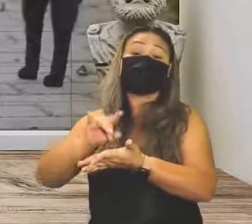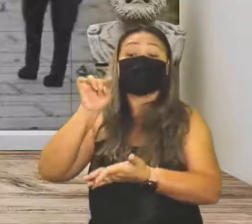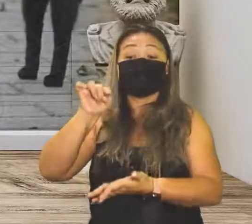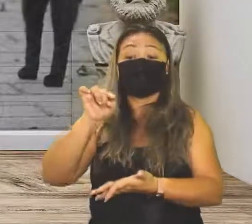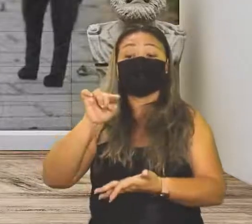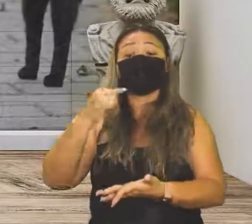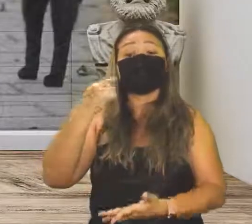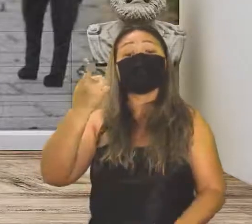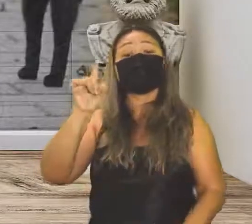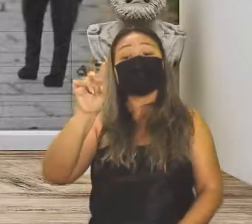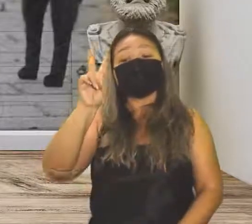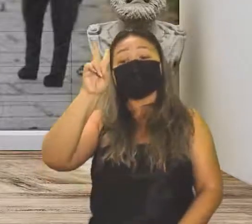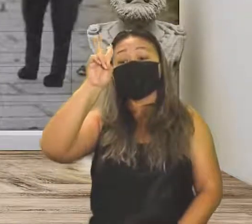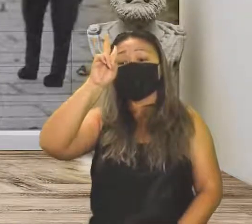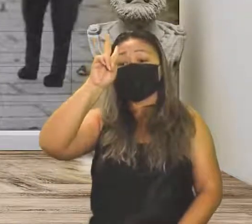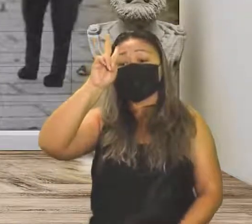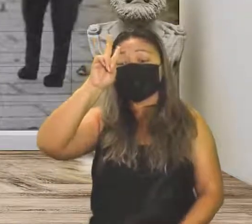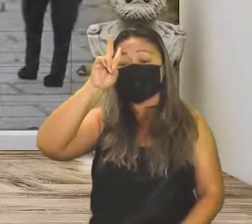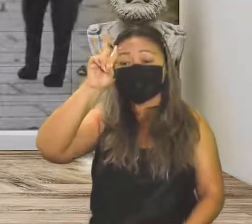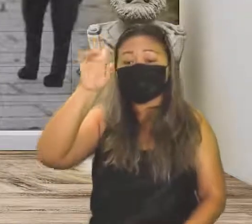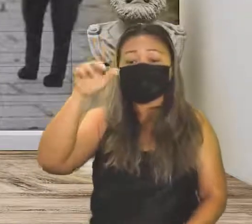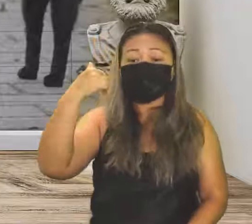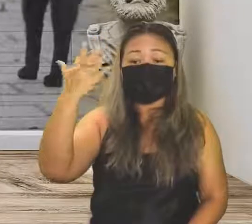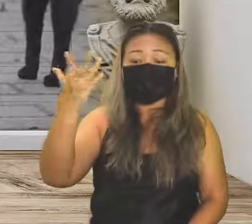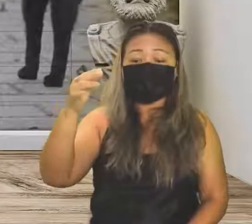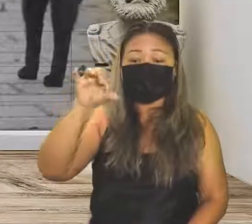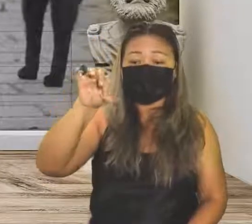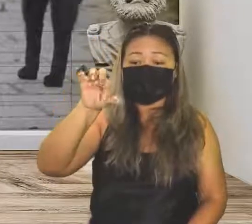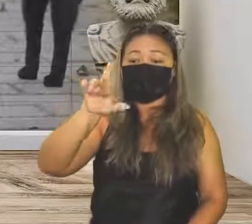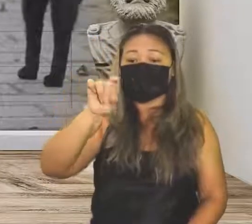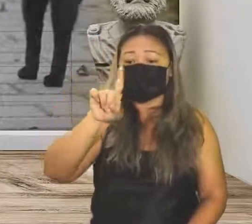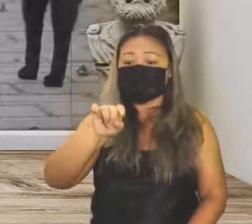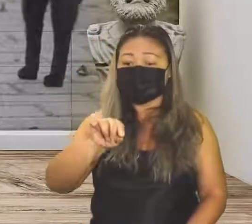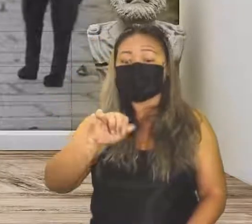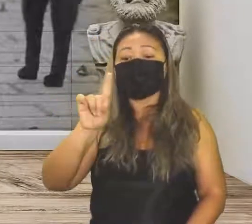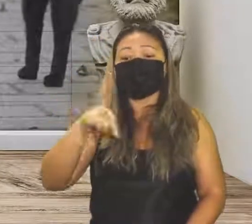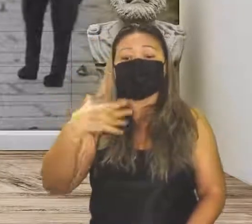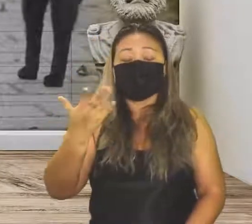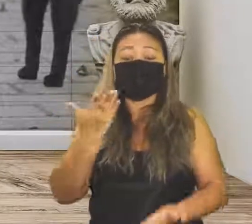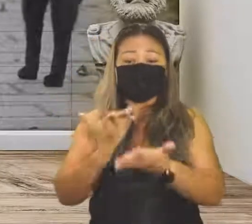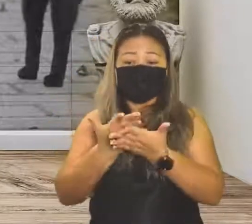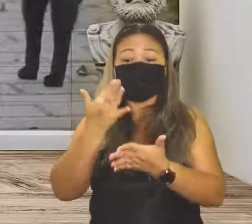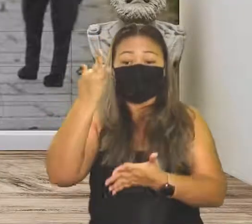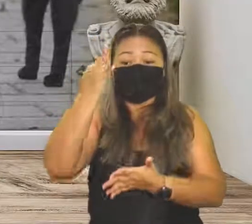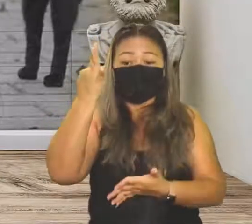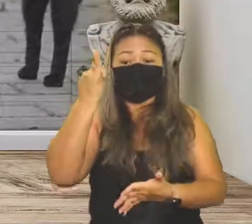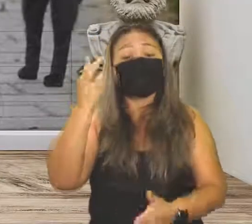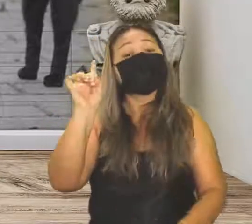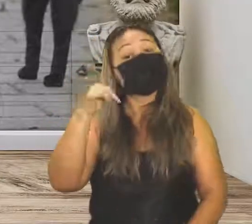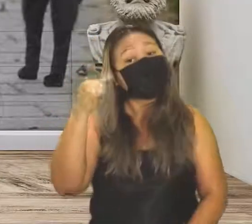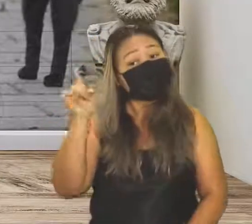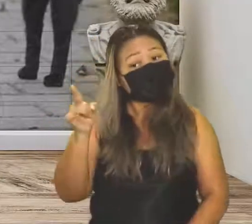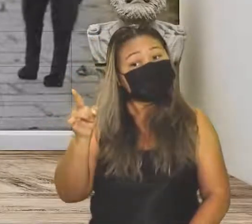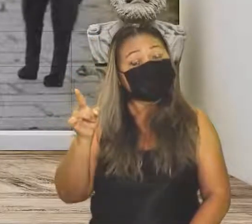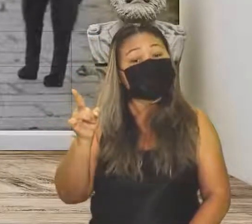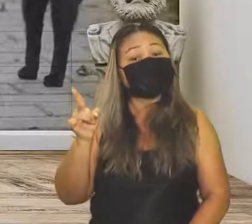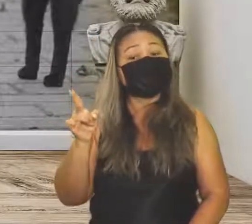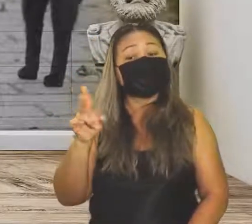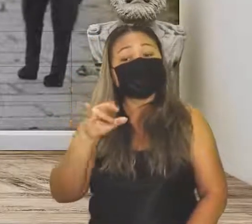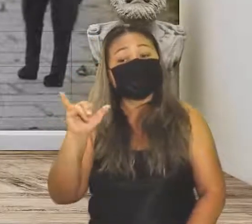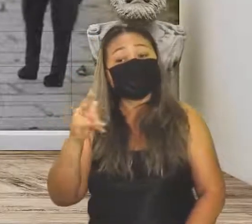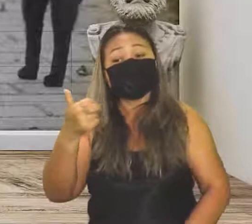filosófico vai te ajudar. Lembra das 9 razões para você estudar filosofia? Aí nesse ponto você